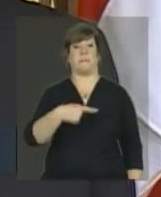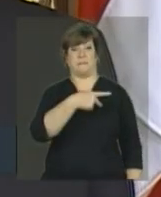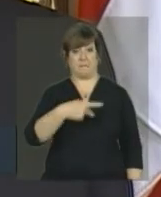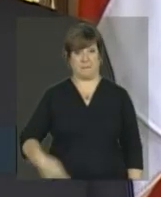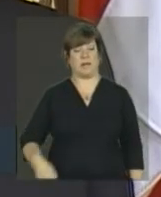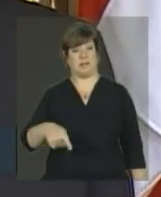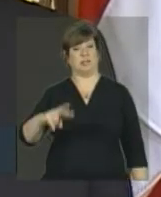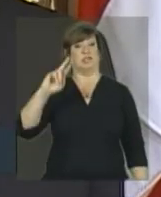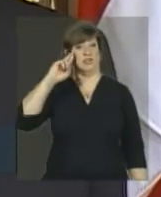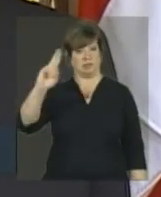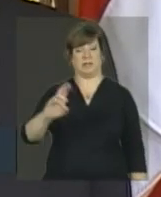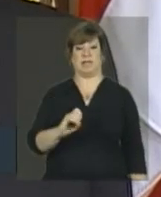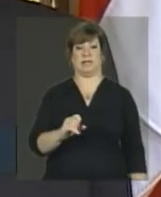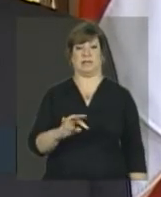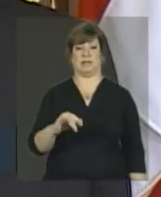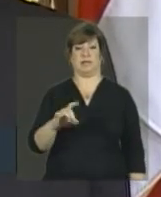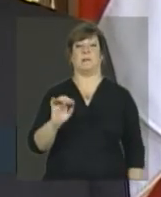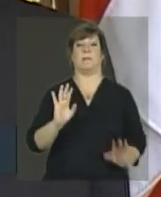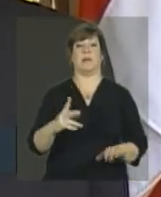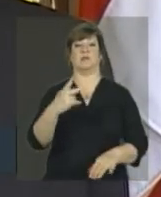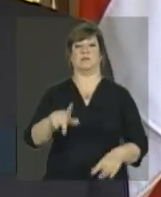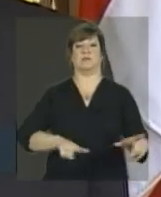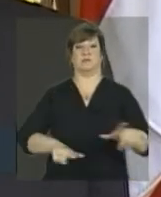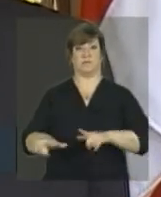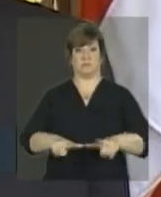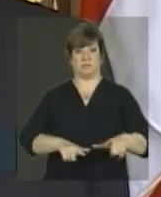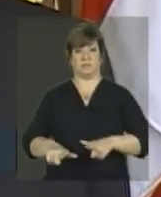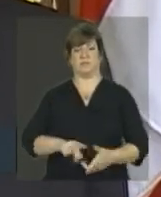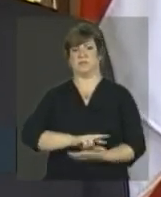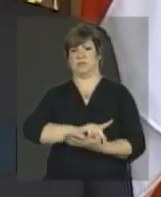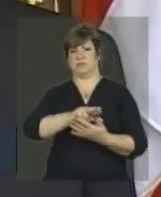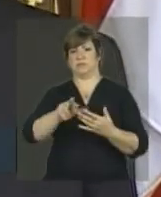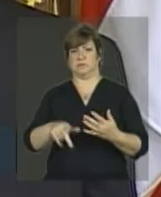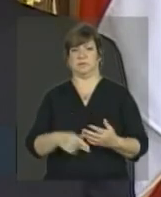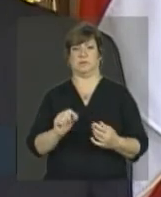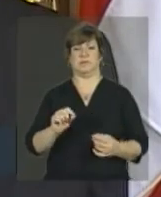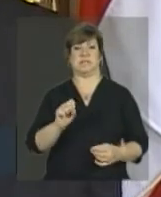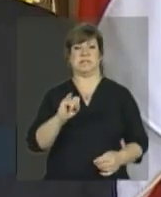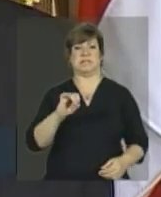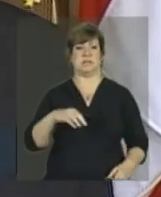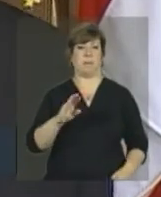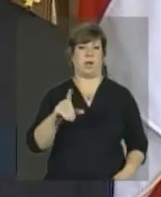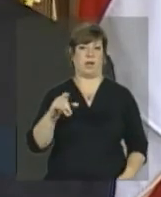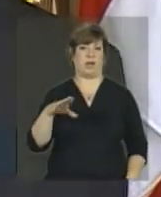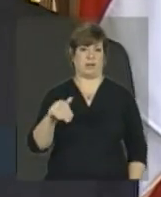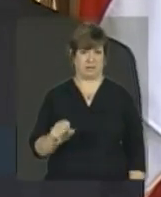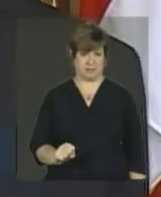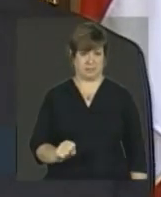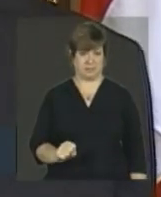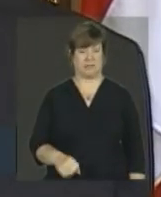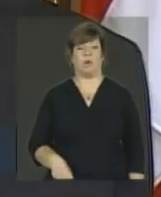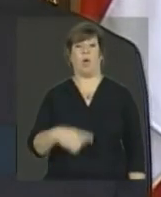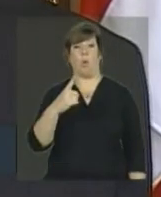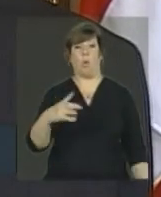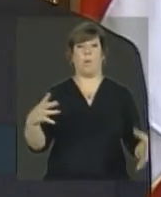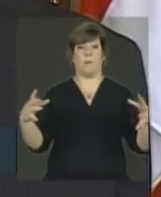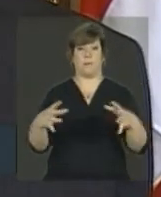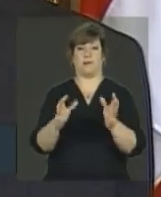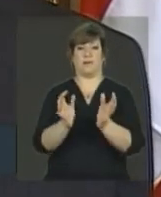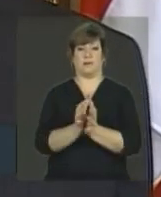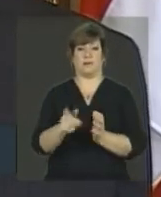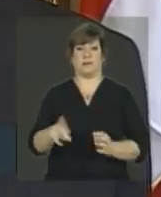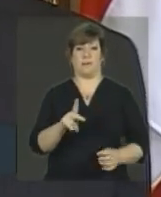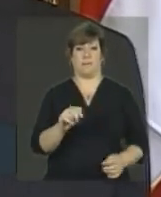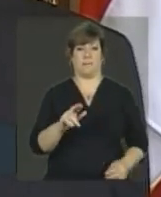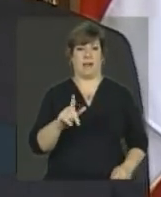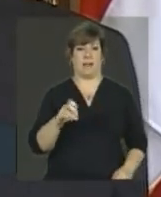chefe de Estado, mas suas funções são em grande parte simbólicas. um membro do parlamento